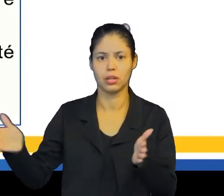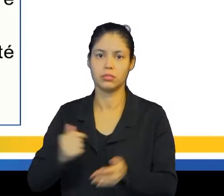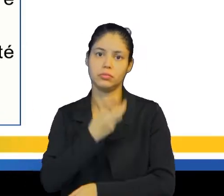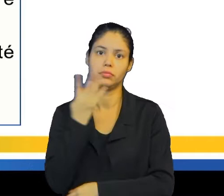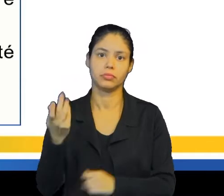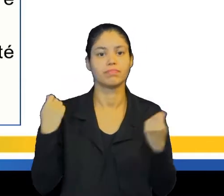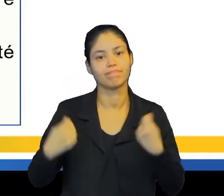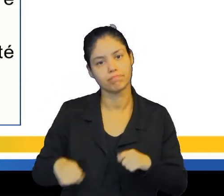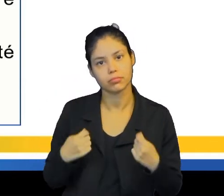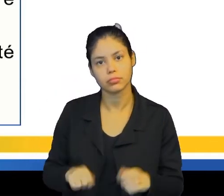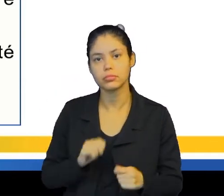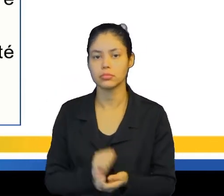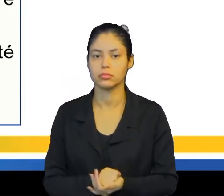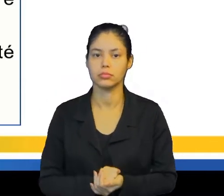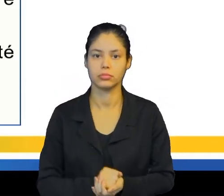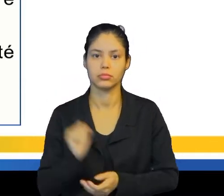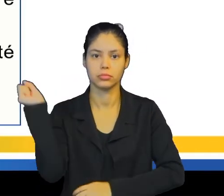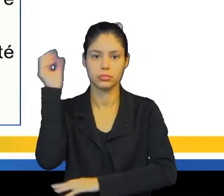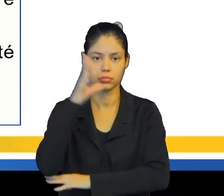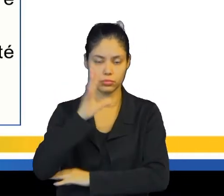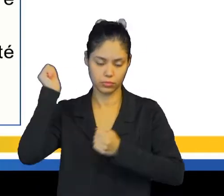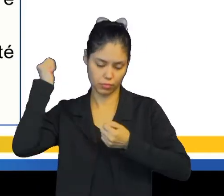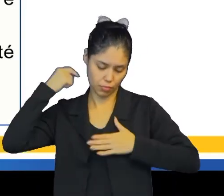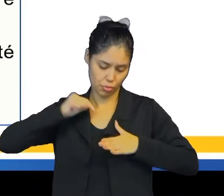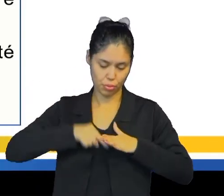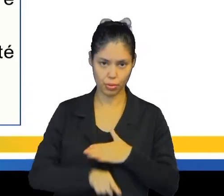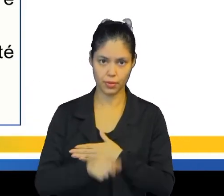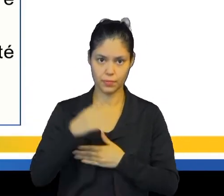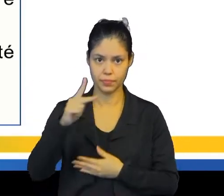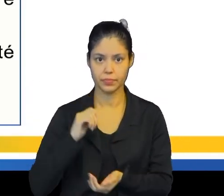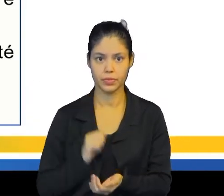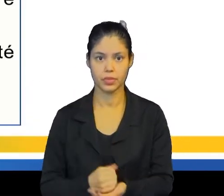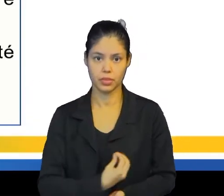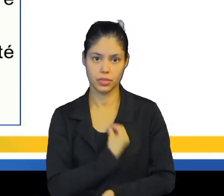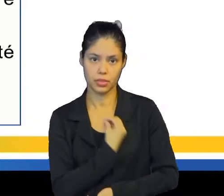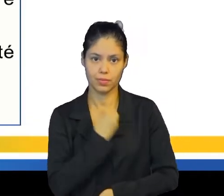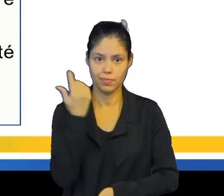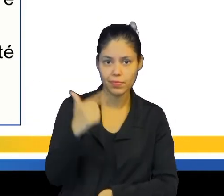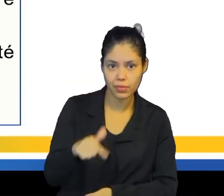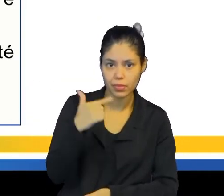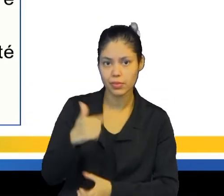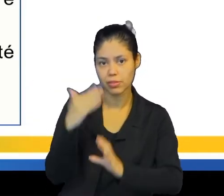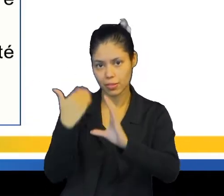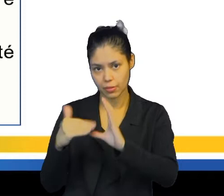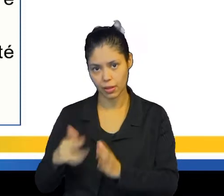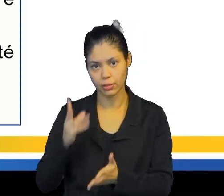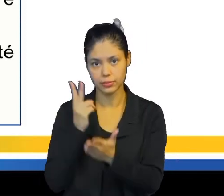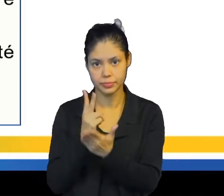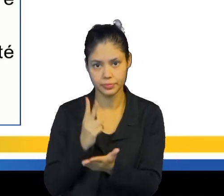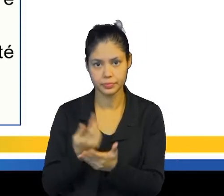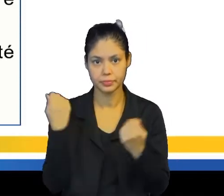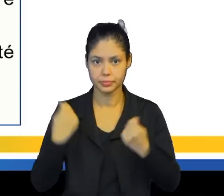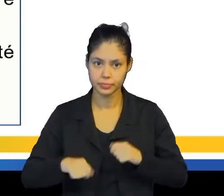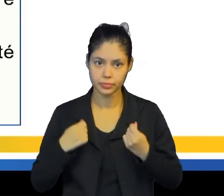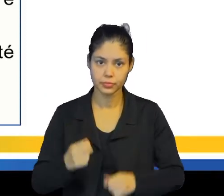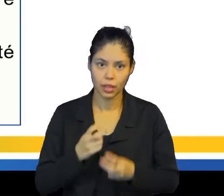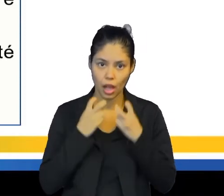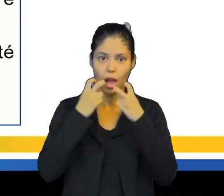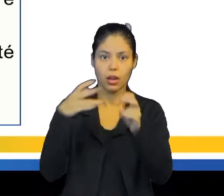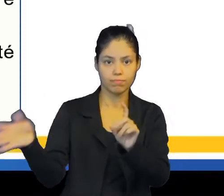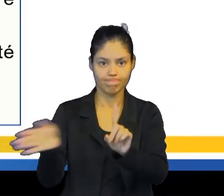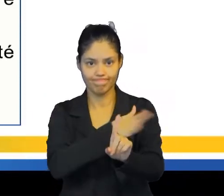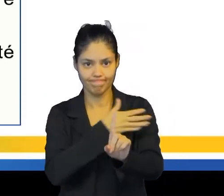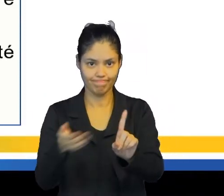quantas forem necessárias para a luz penetrar em você. A vida repete a mesma mensagem, se for preciso, com